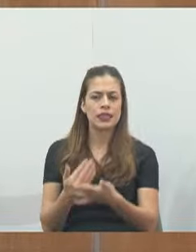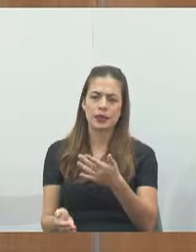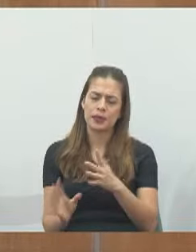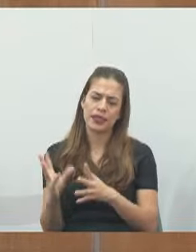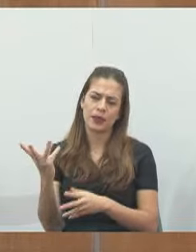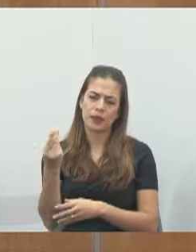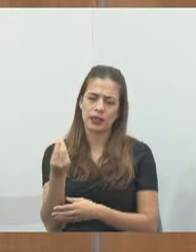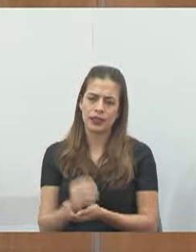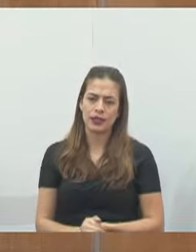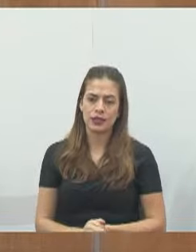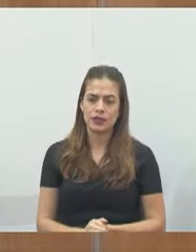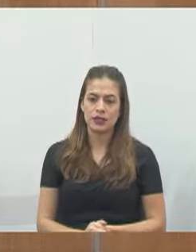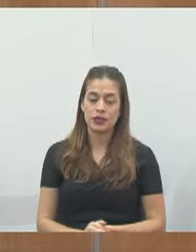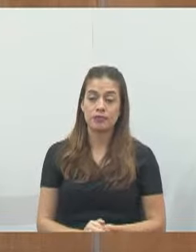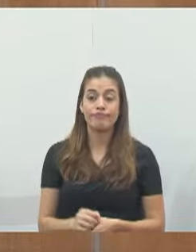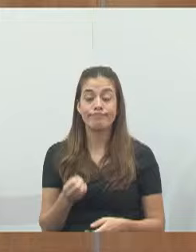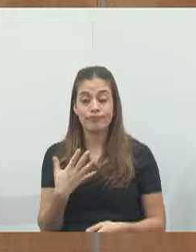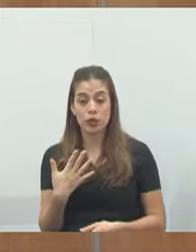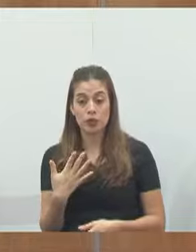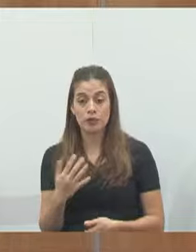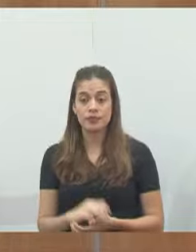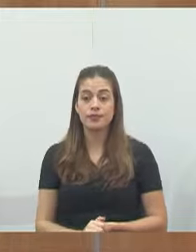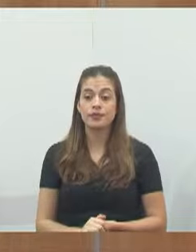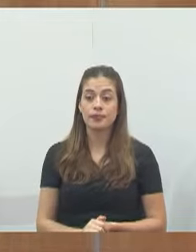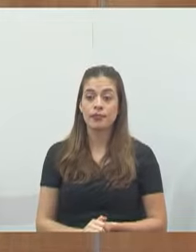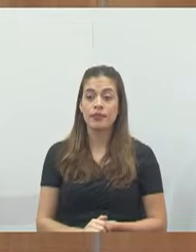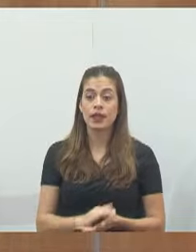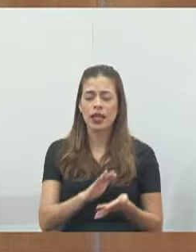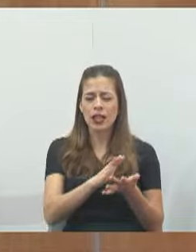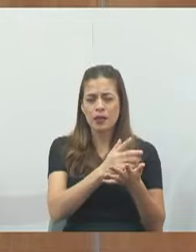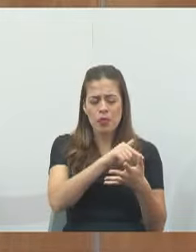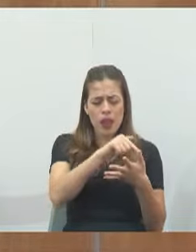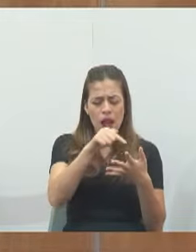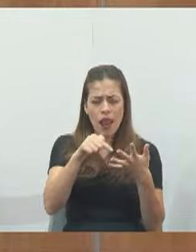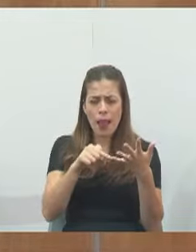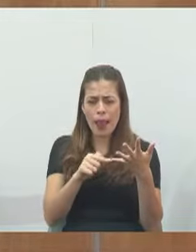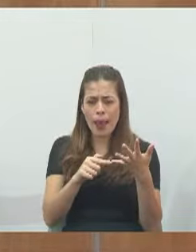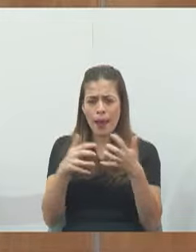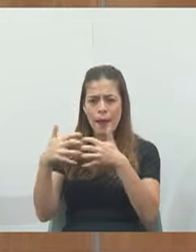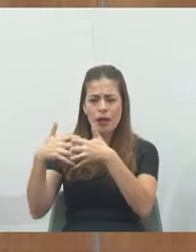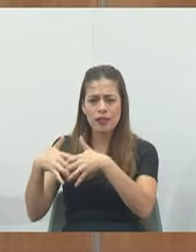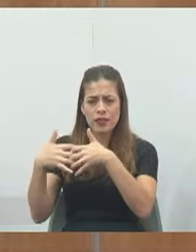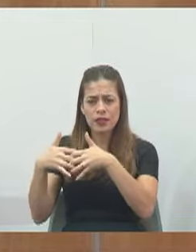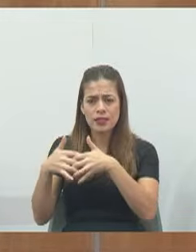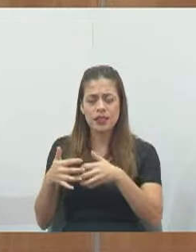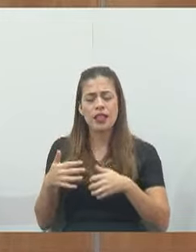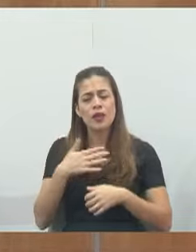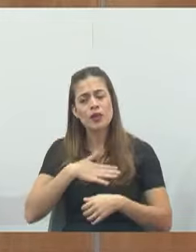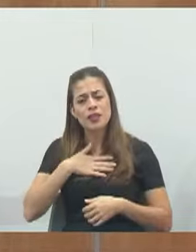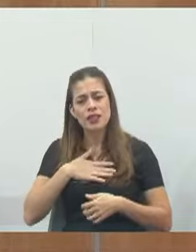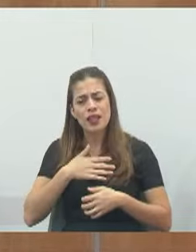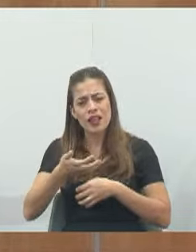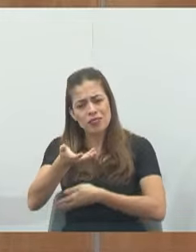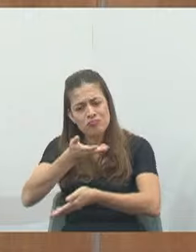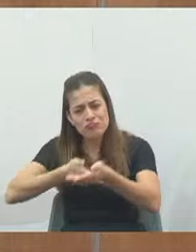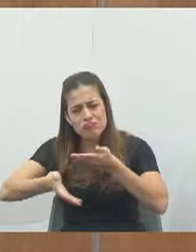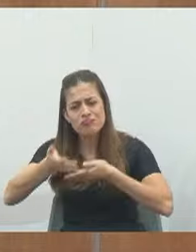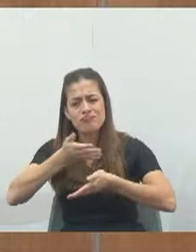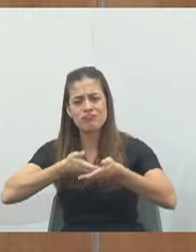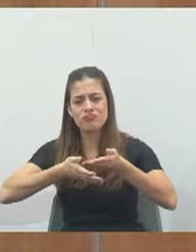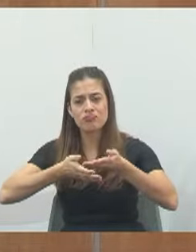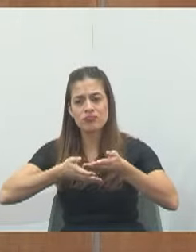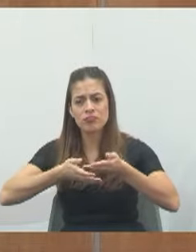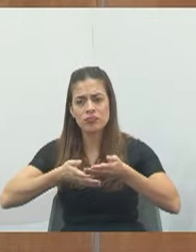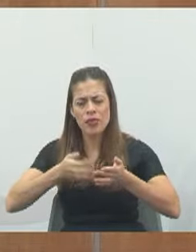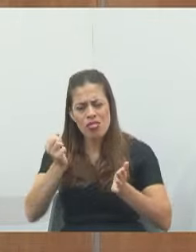a qualidade. Bom, separei hoje 5 reflexões que eu gostaria de compartilhar com vocês, né? E